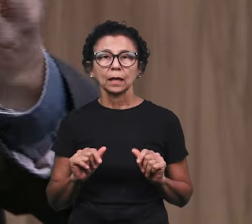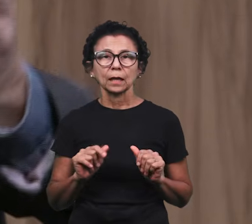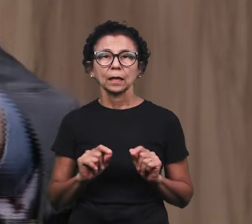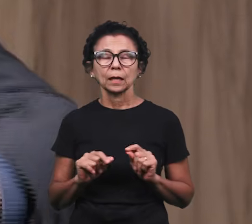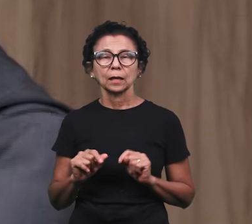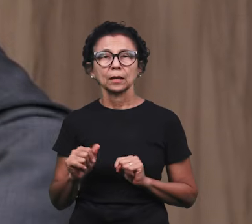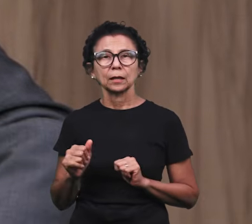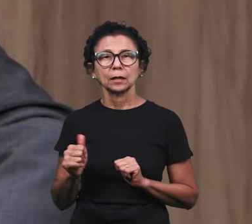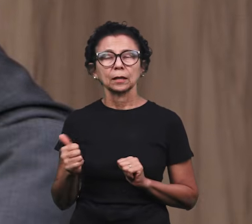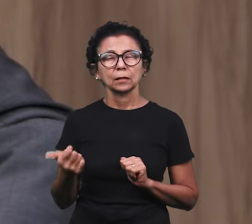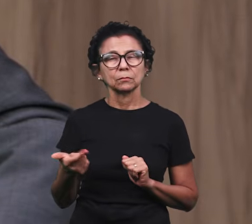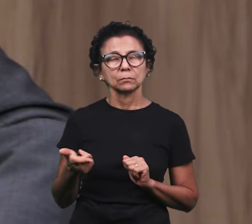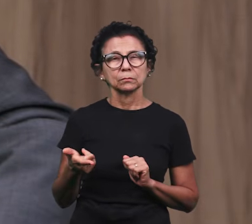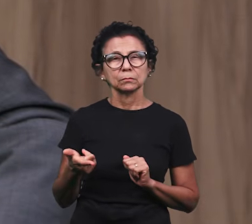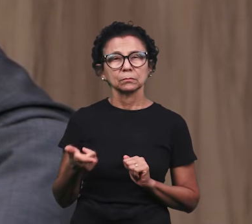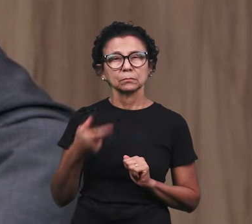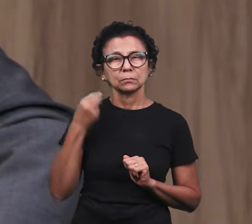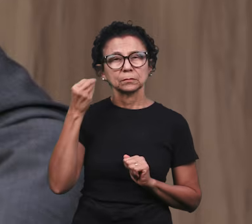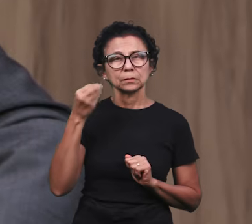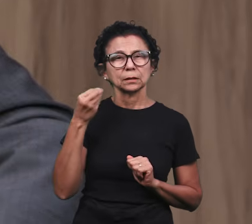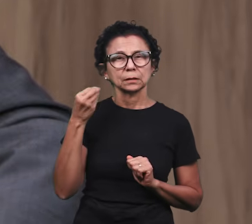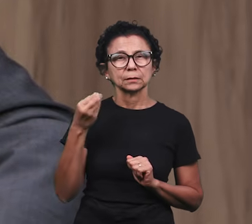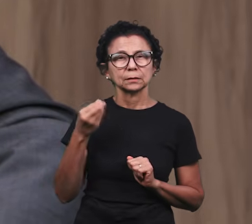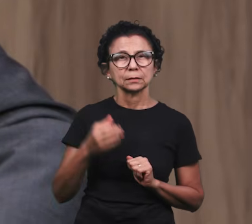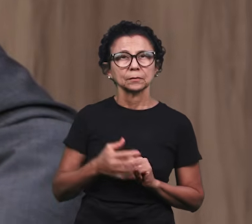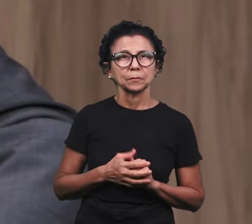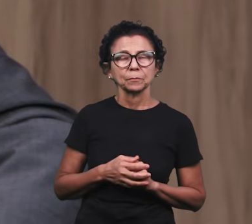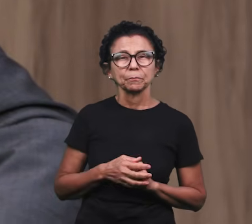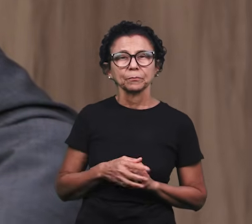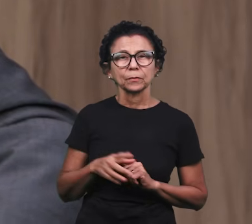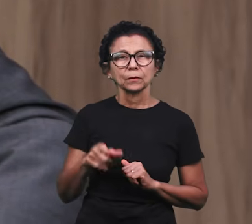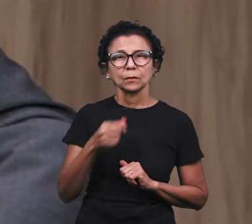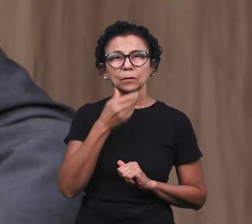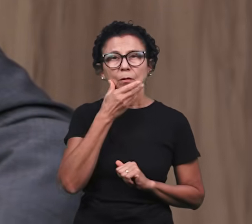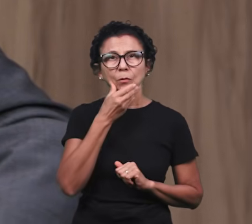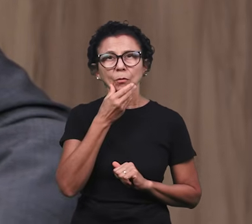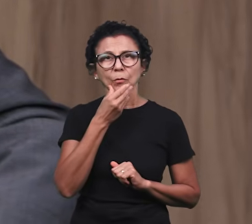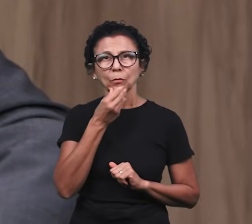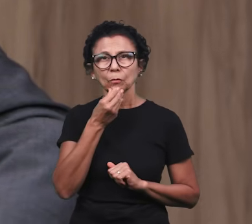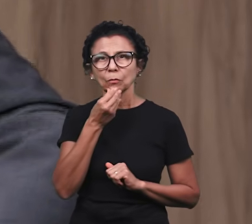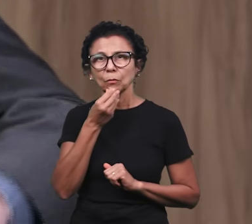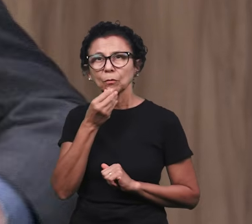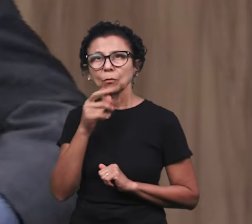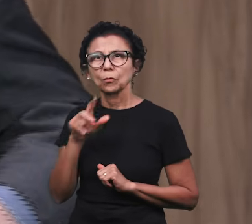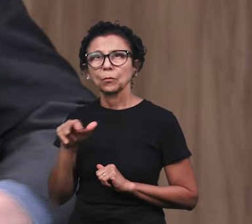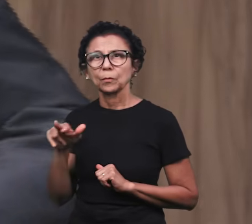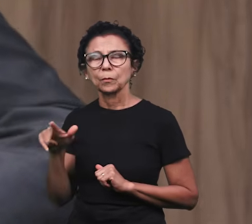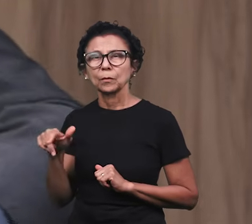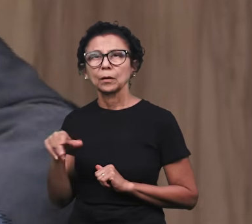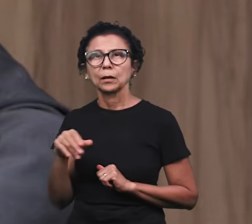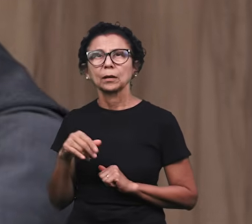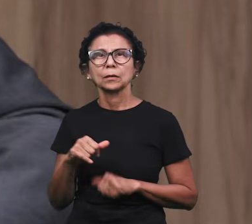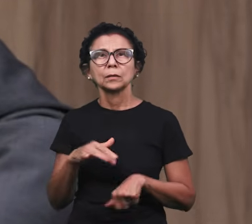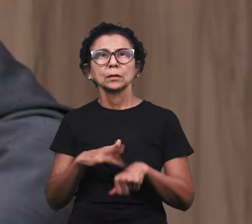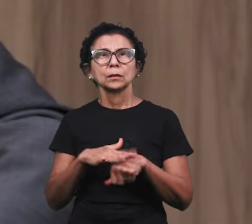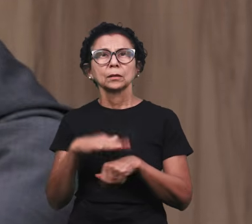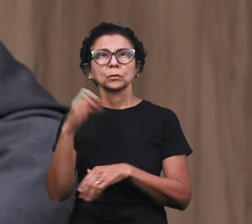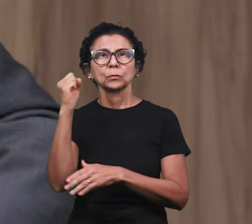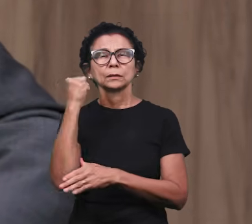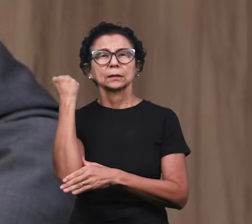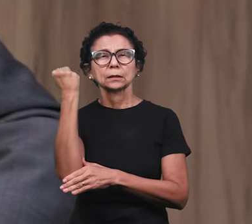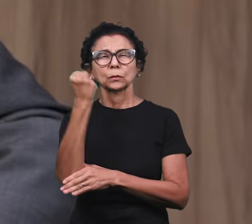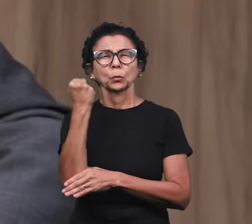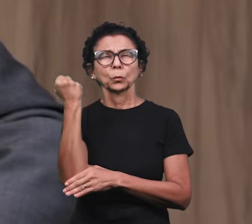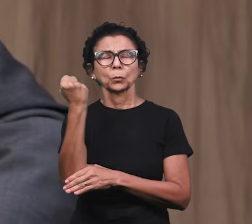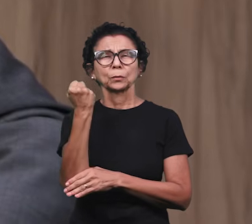Na ocasião, a experiência que nós citamos foi de um irmão com uma doença renal crônica importante em tratamento